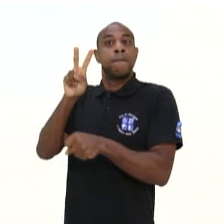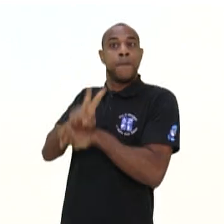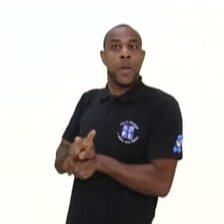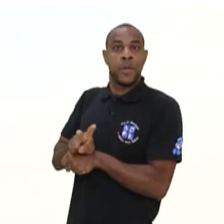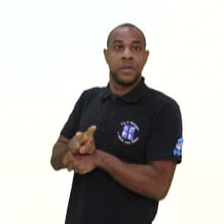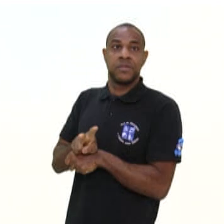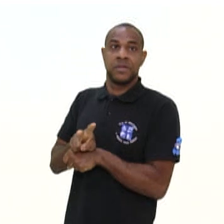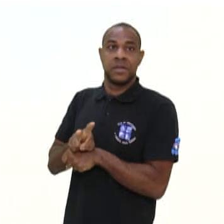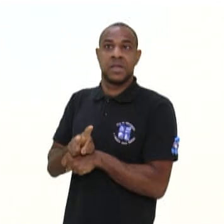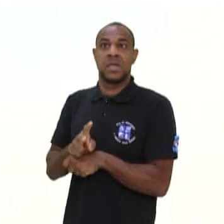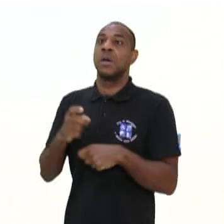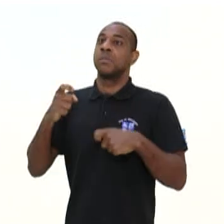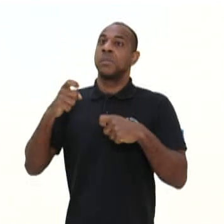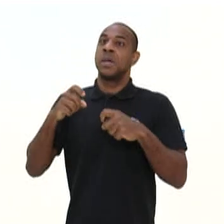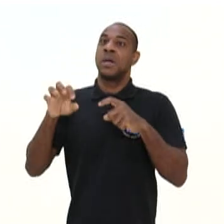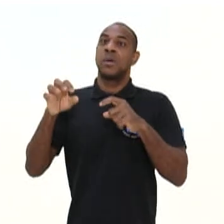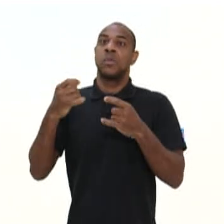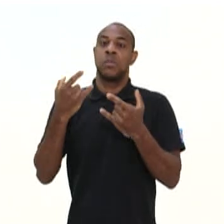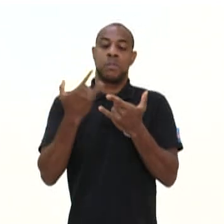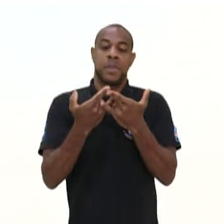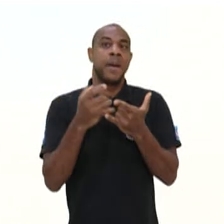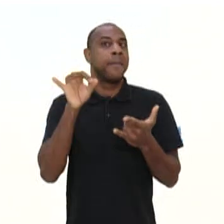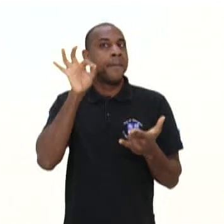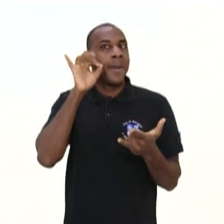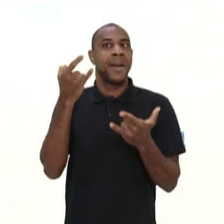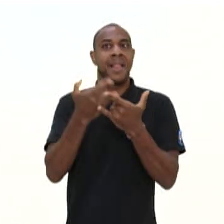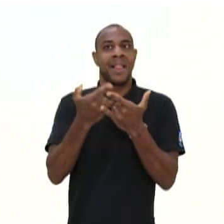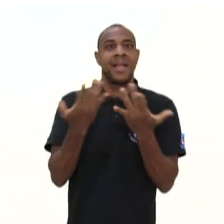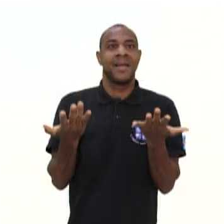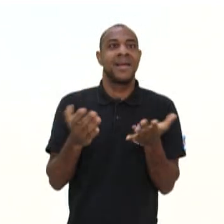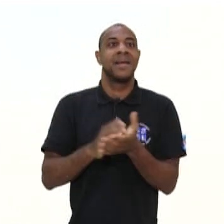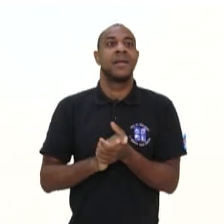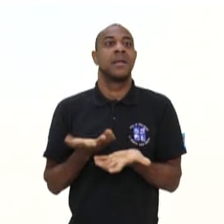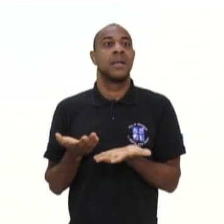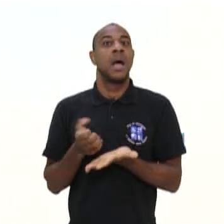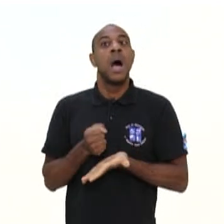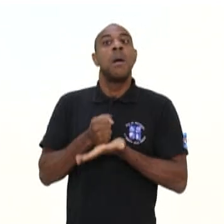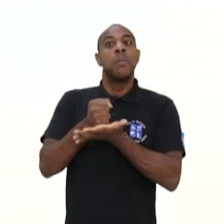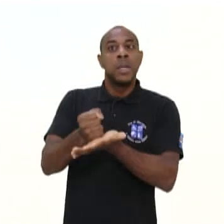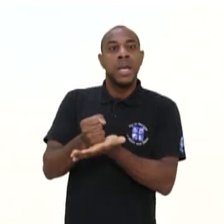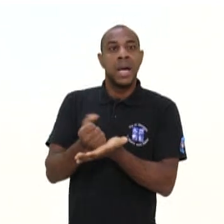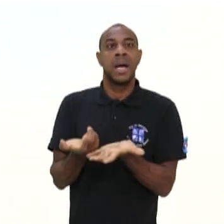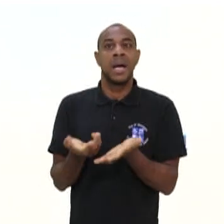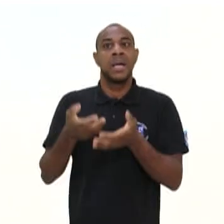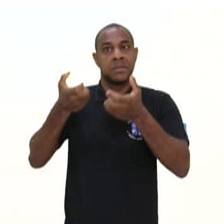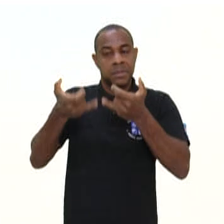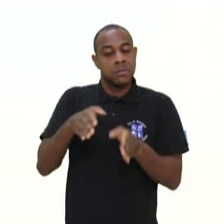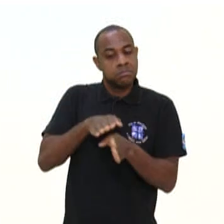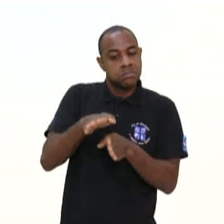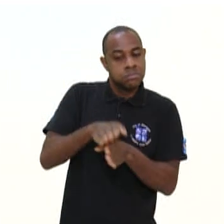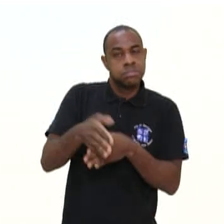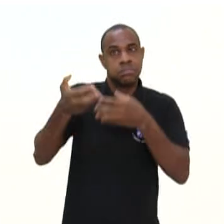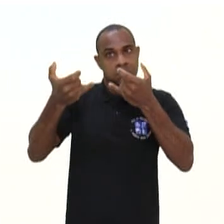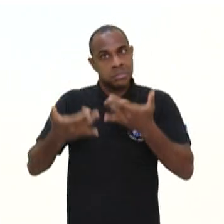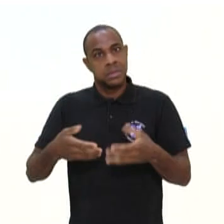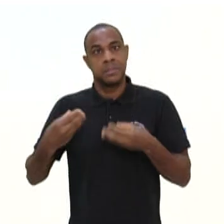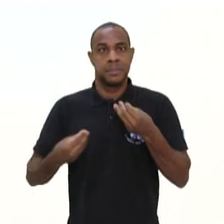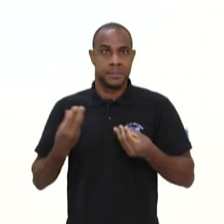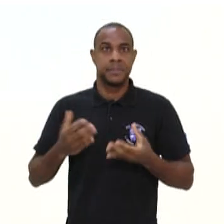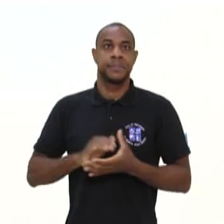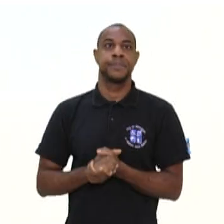proteger com preservativos principalmente, apoiar essas pessoas, orientar, então é a chamada prevenção